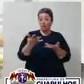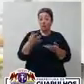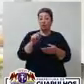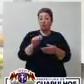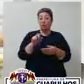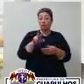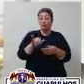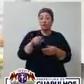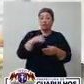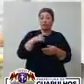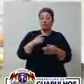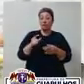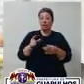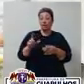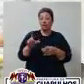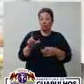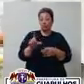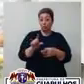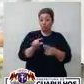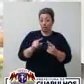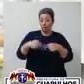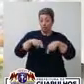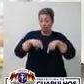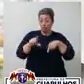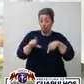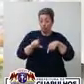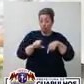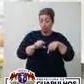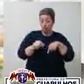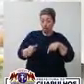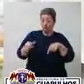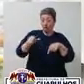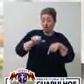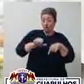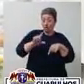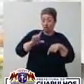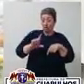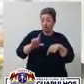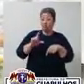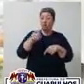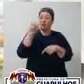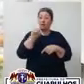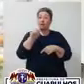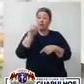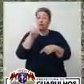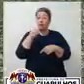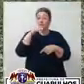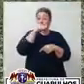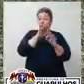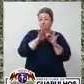Aqui agora, pessoal, a Maroli vai abaixar um pouco a velocidade e vai acrescentar uma xícara de leite morno.